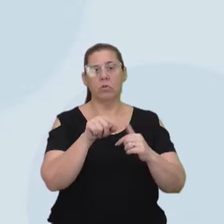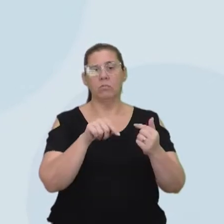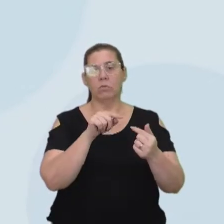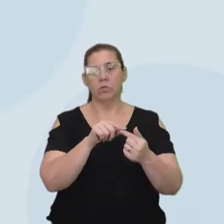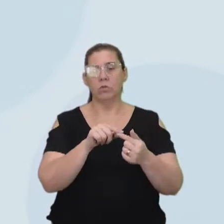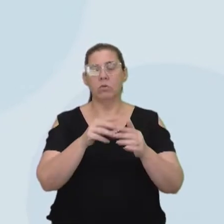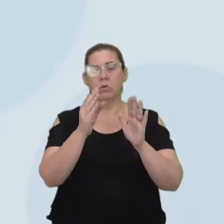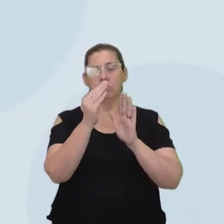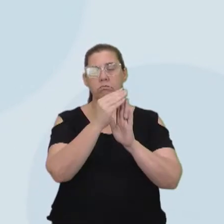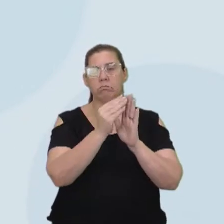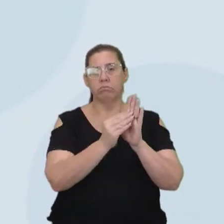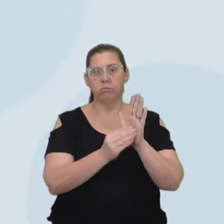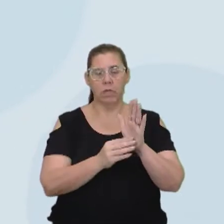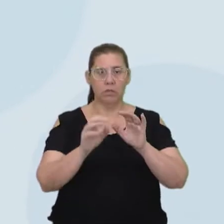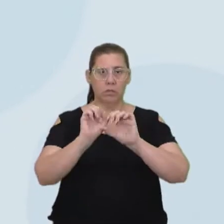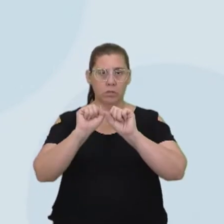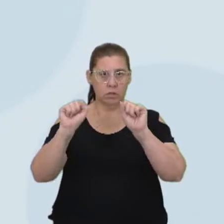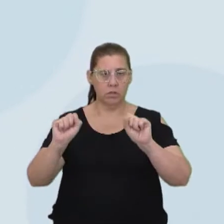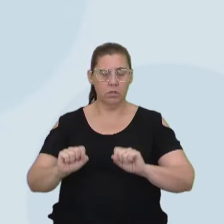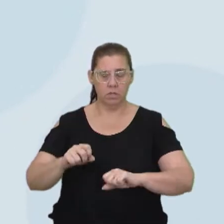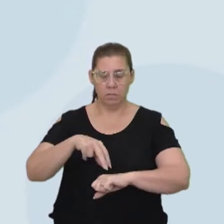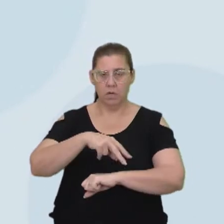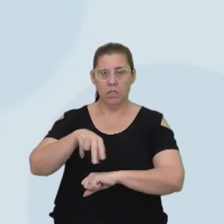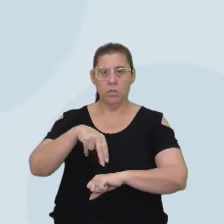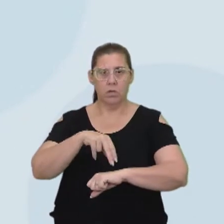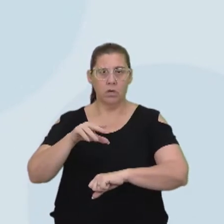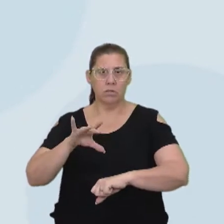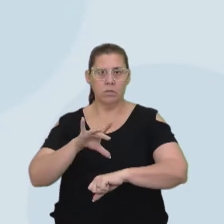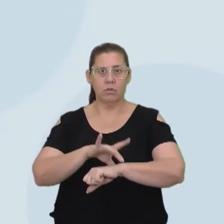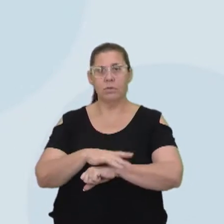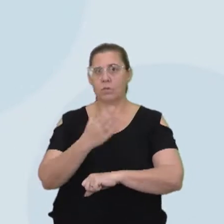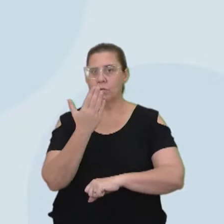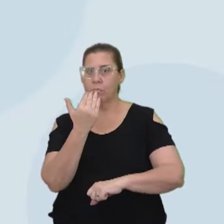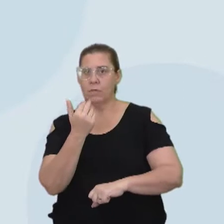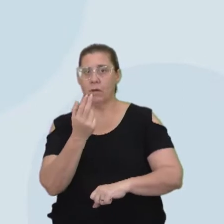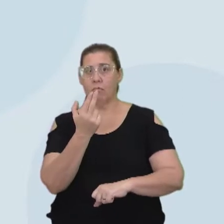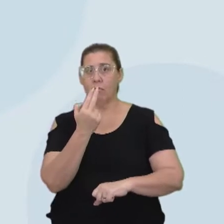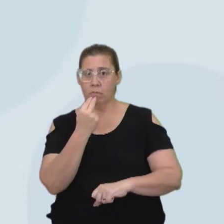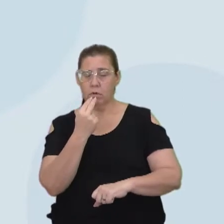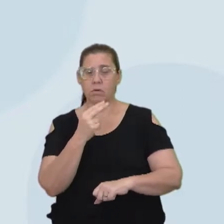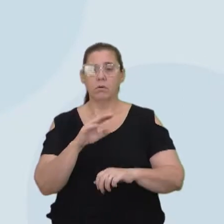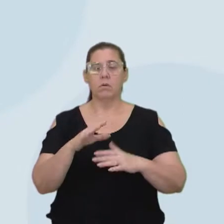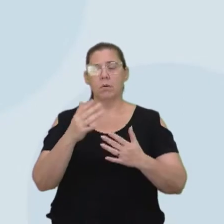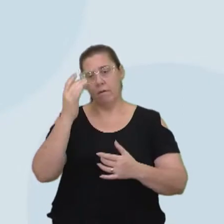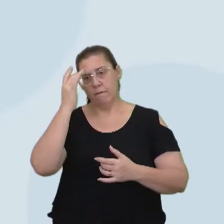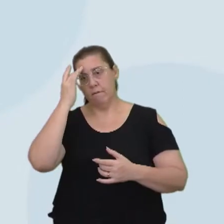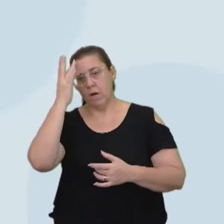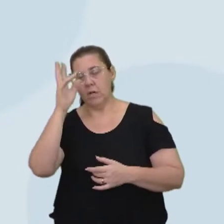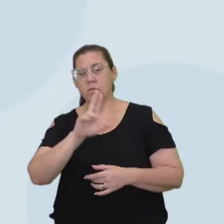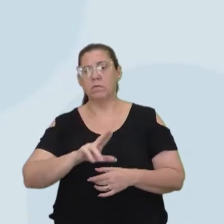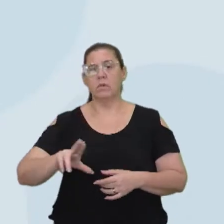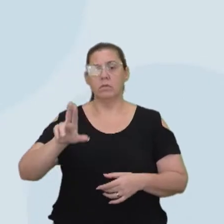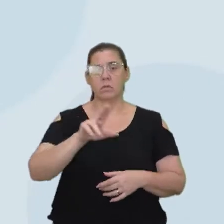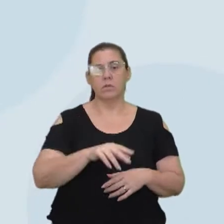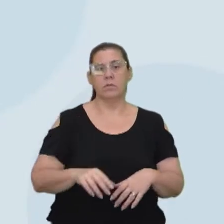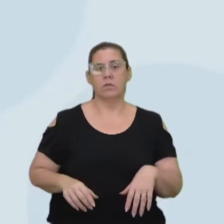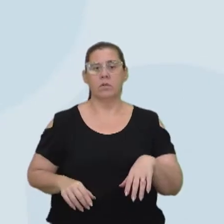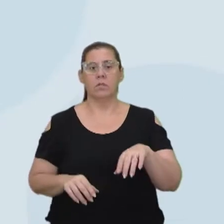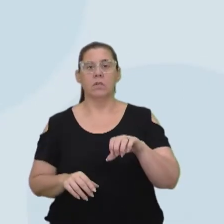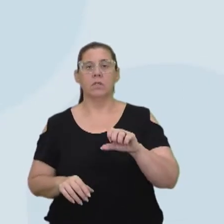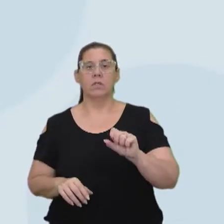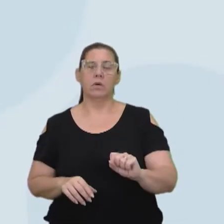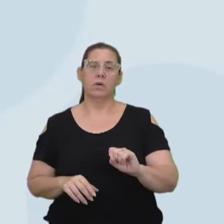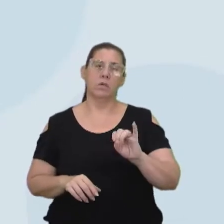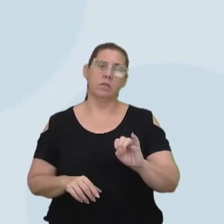a composição desse Sistema Nacional de Segurança Alimentar e Nutricional. Para ficar mais fácil, a gente vai usar a sigla que é a